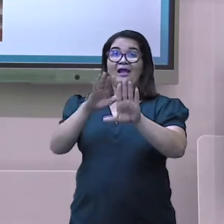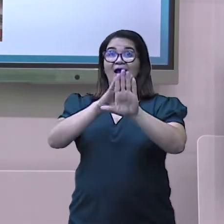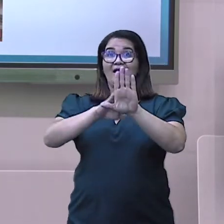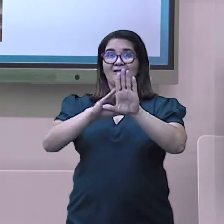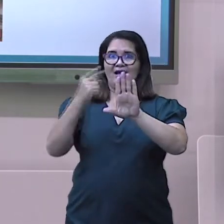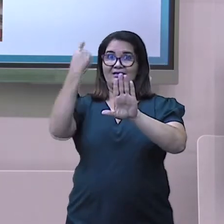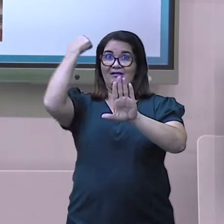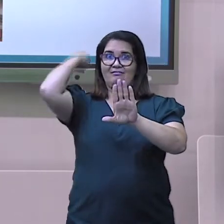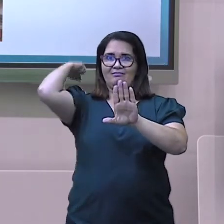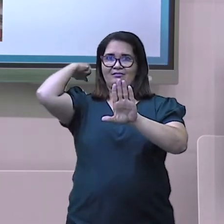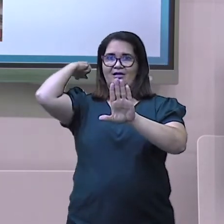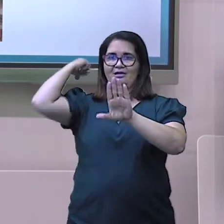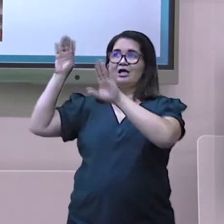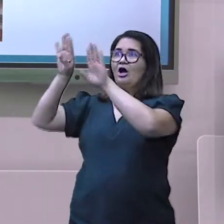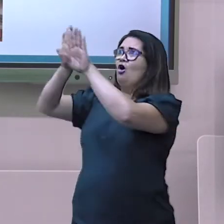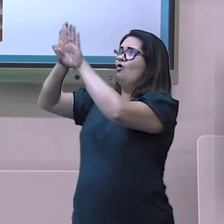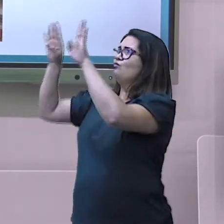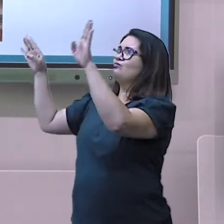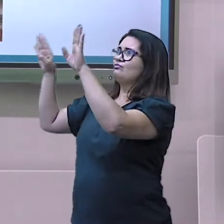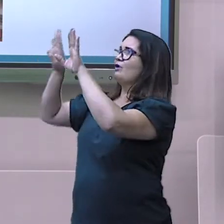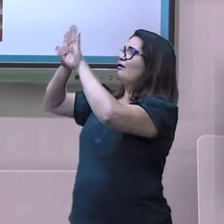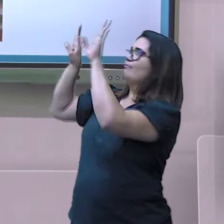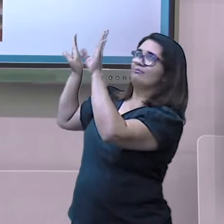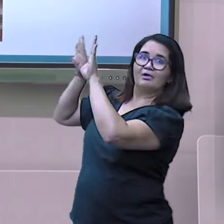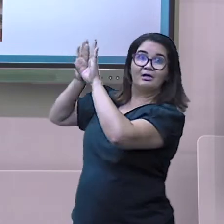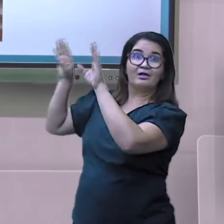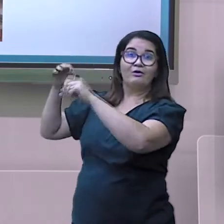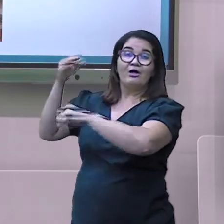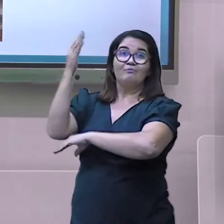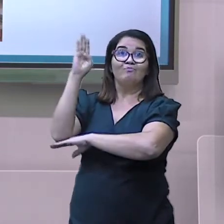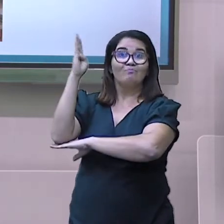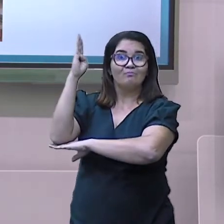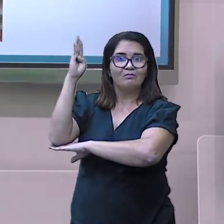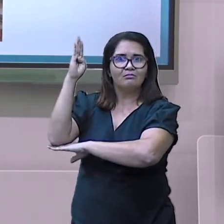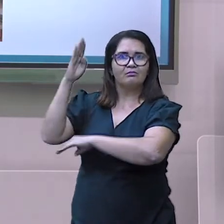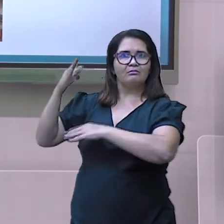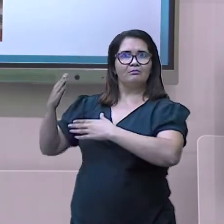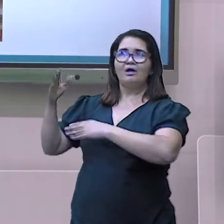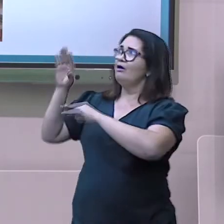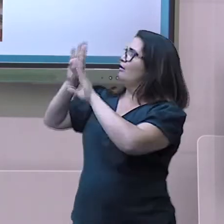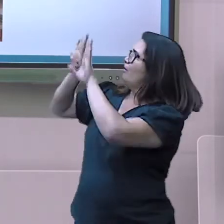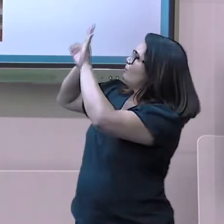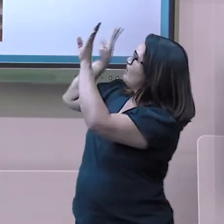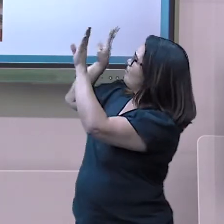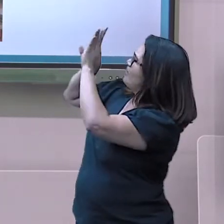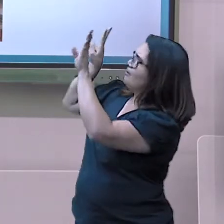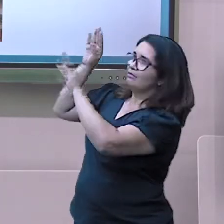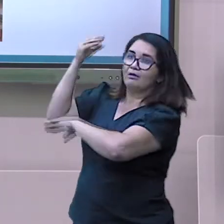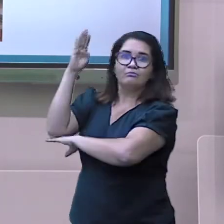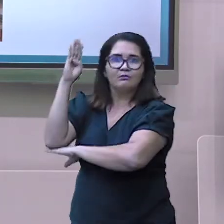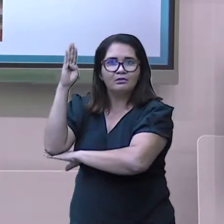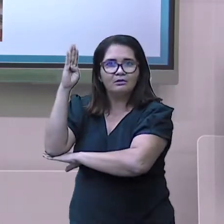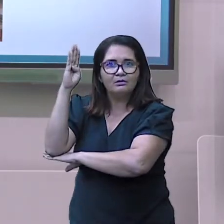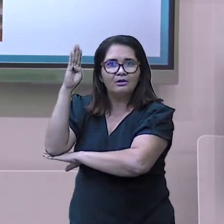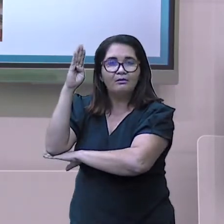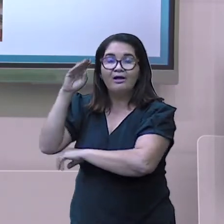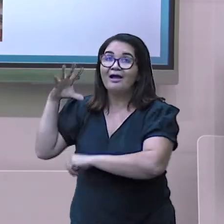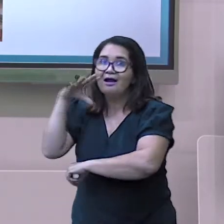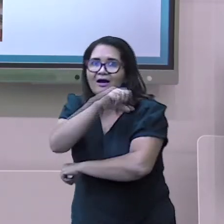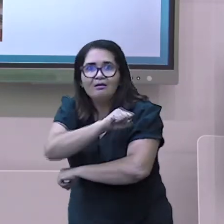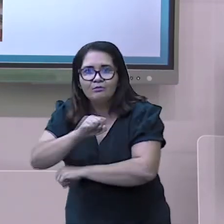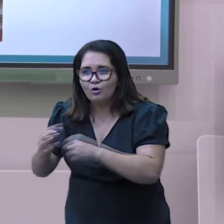fosse o fogão e ela colocasse, num momento, num instante, o fogo poderia ele se